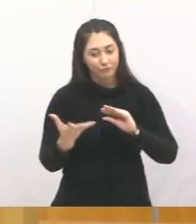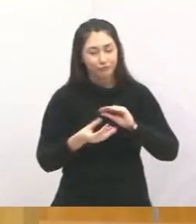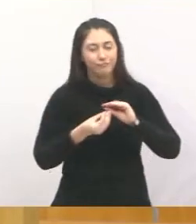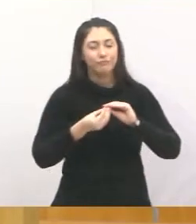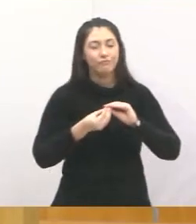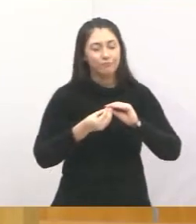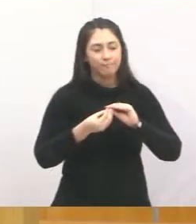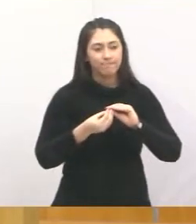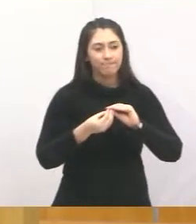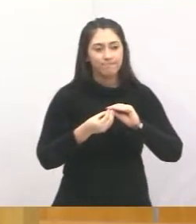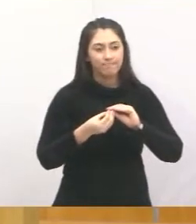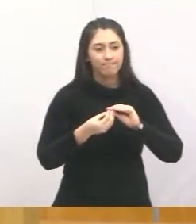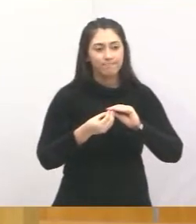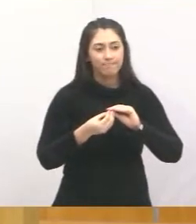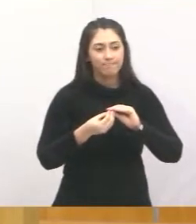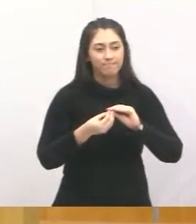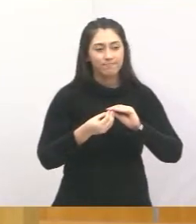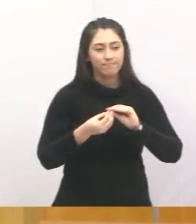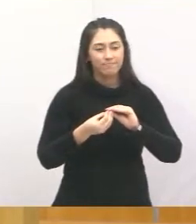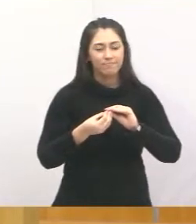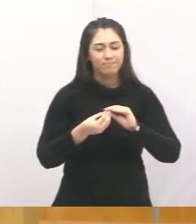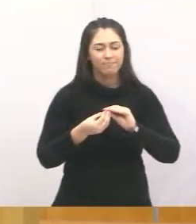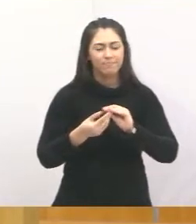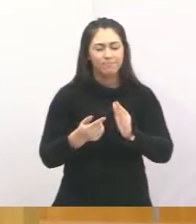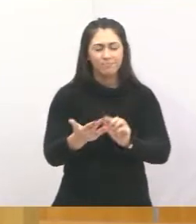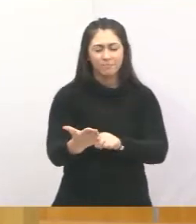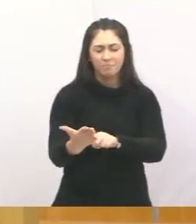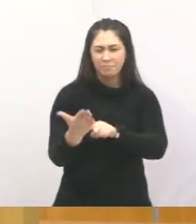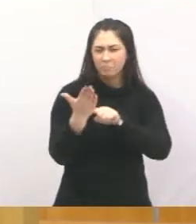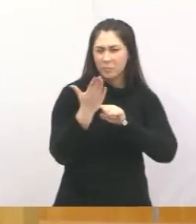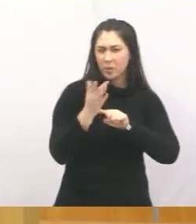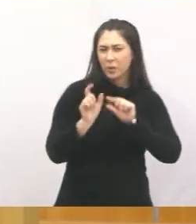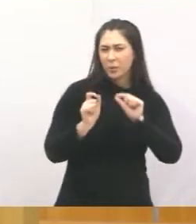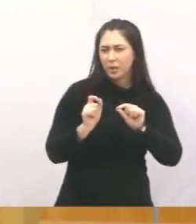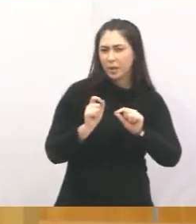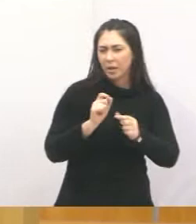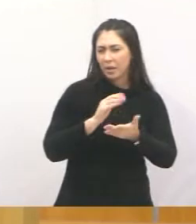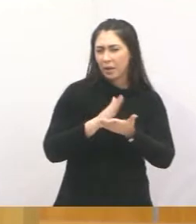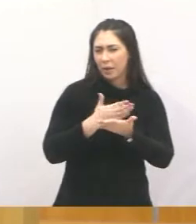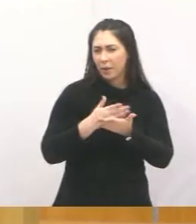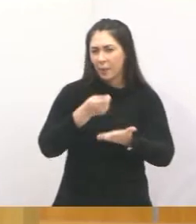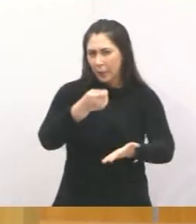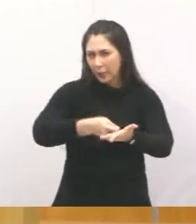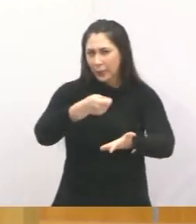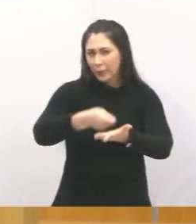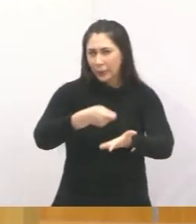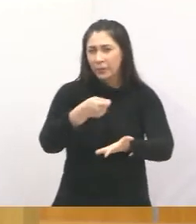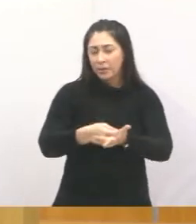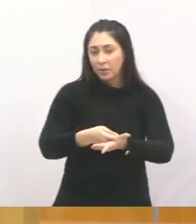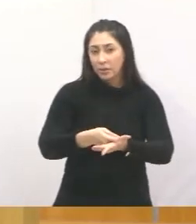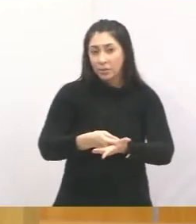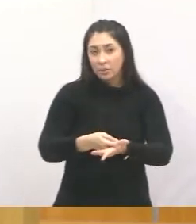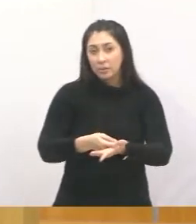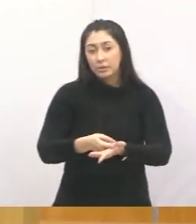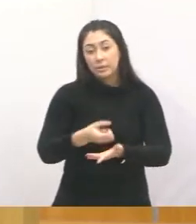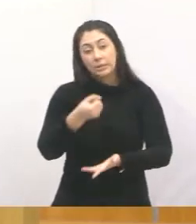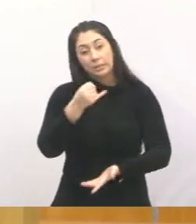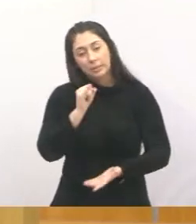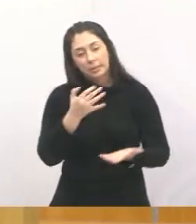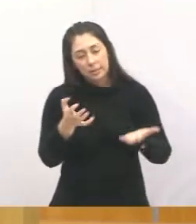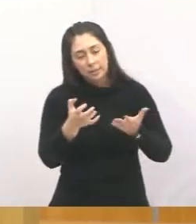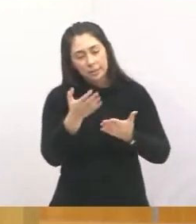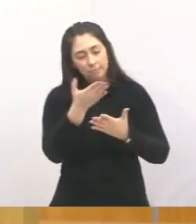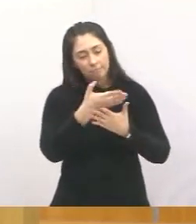emenda ela nos trouxe algumas imposições para fins de parcelamento e reparcelamento,